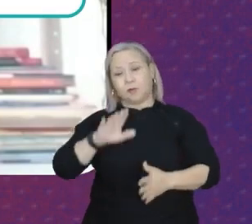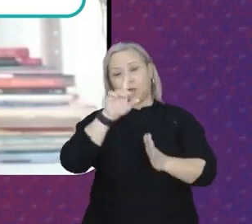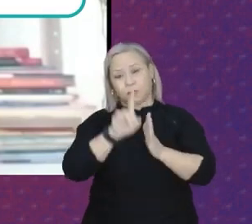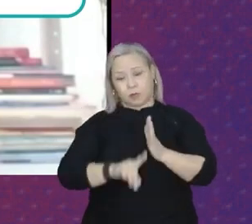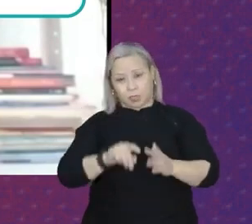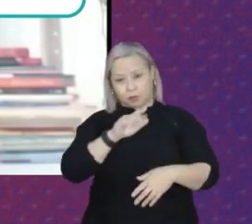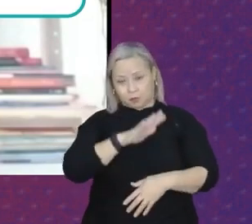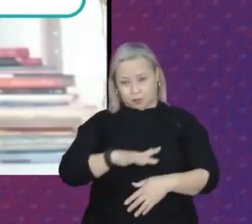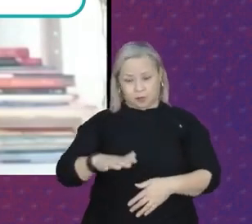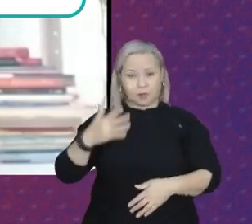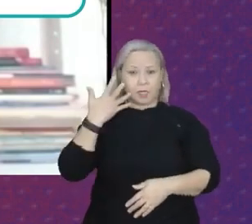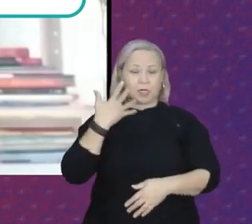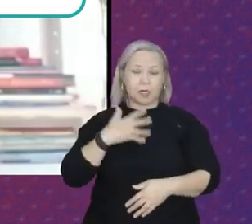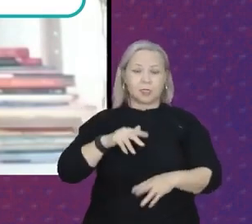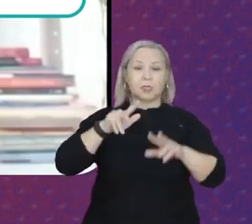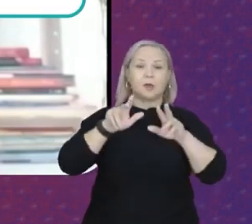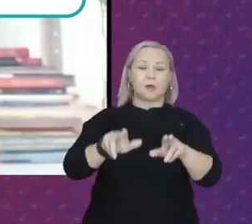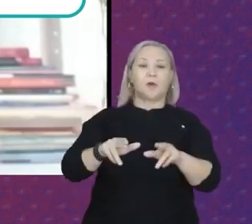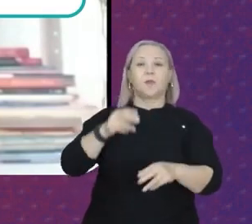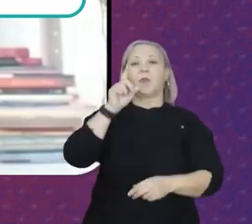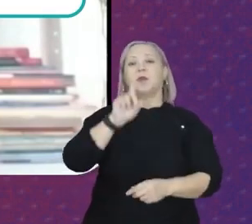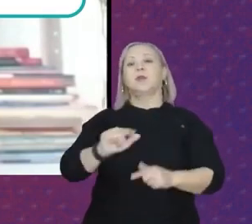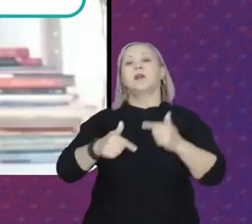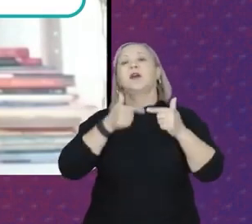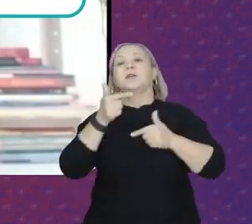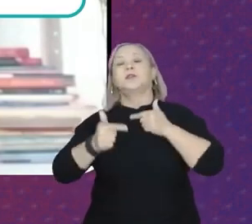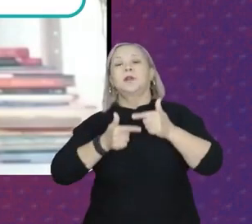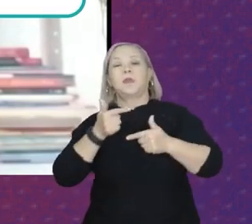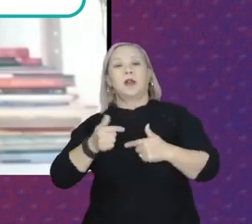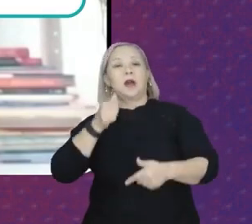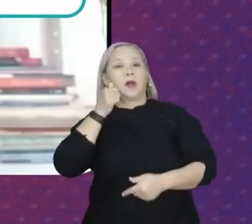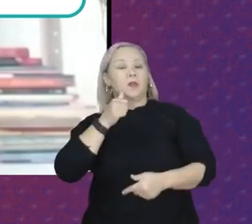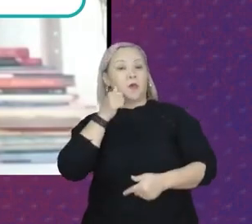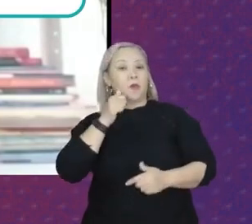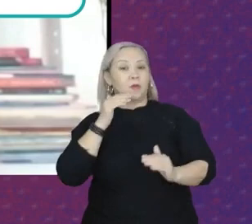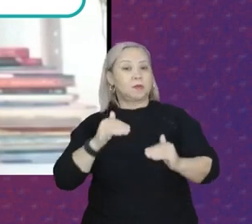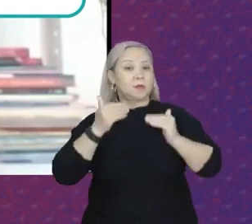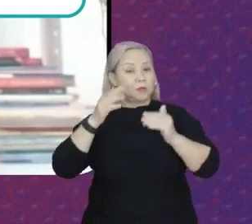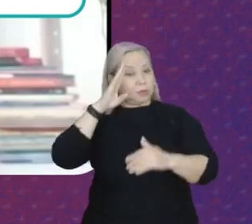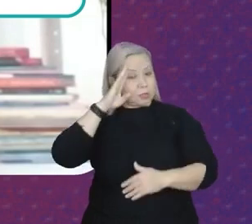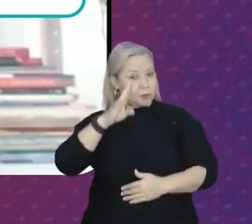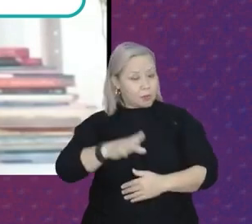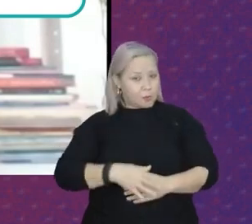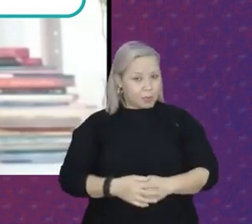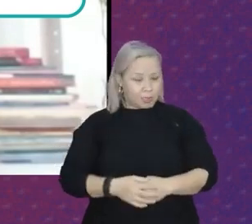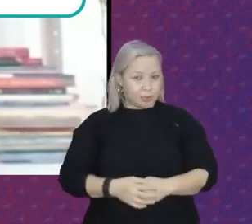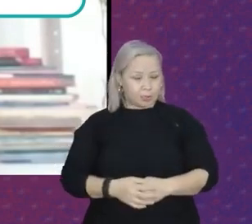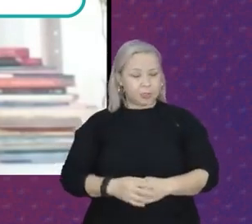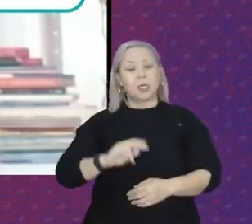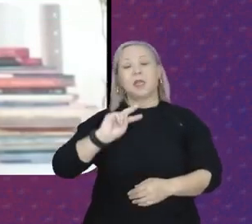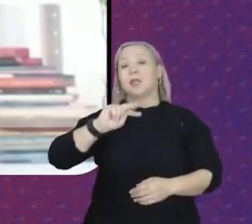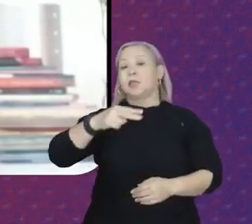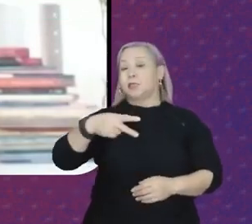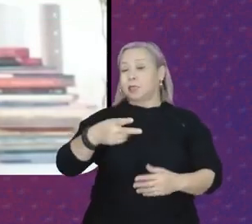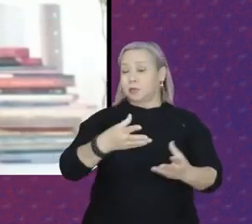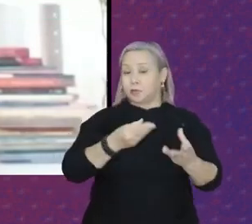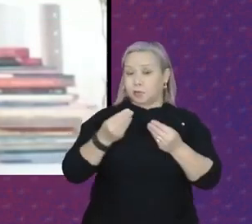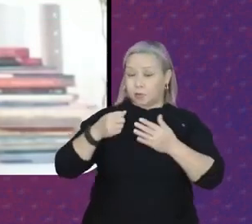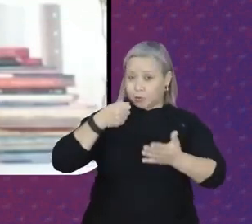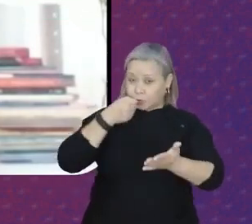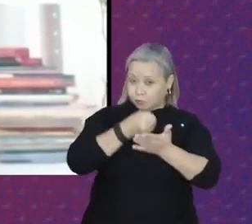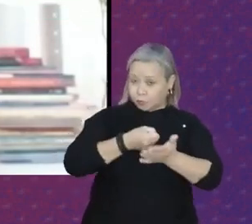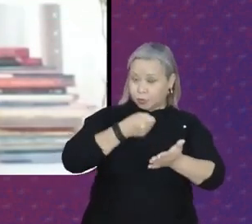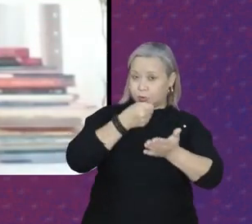criança como os direitos de trabalhadoras, sobretudo, e isso é fruto de muitas lutas, como a gente